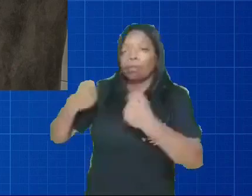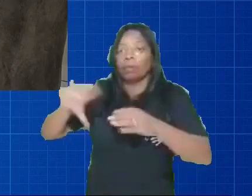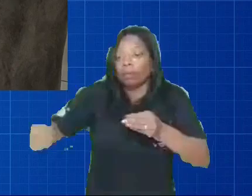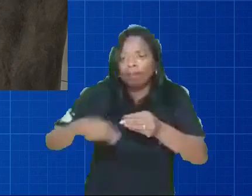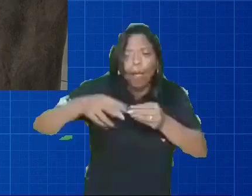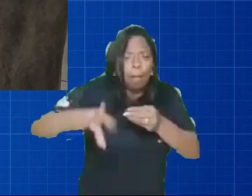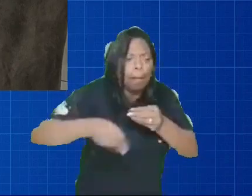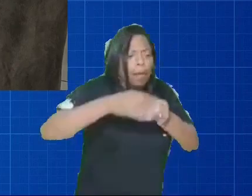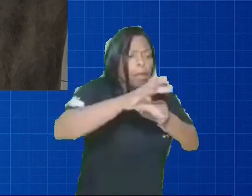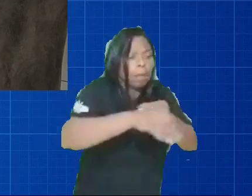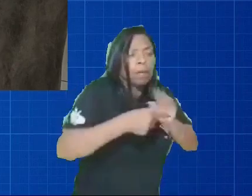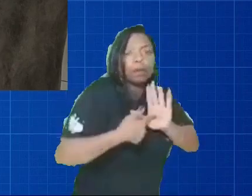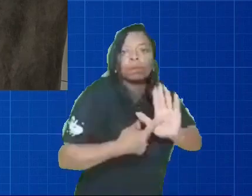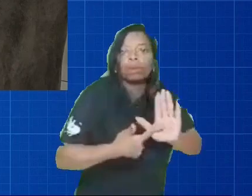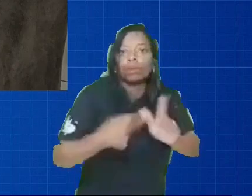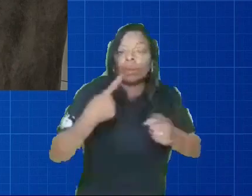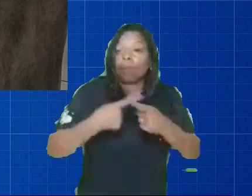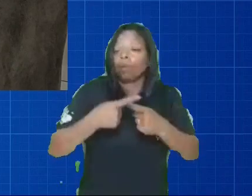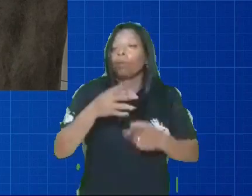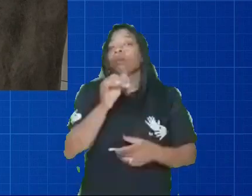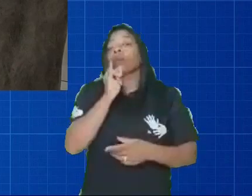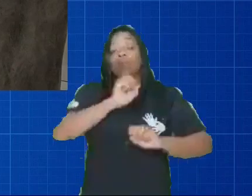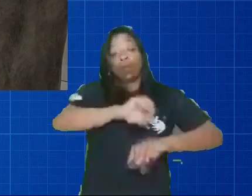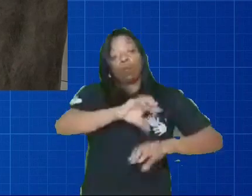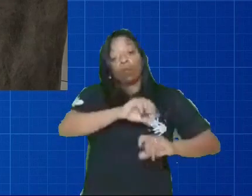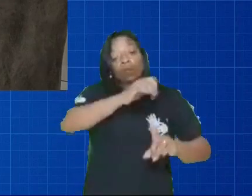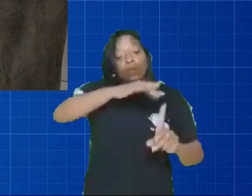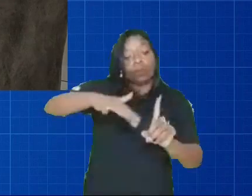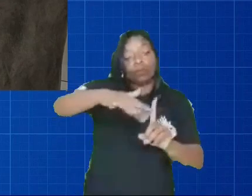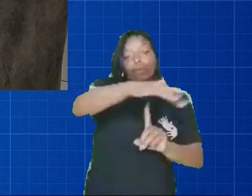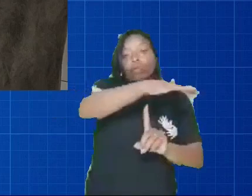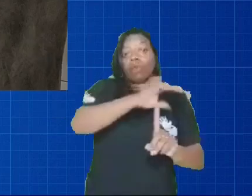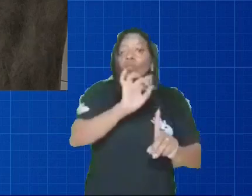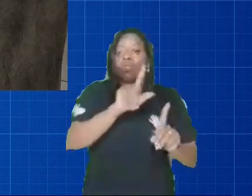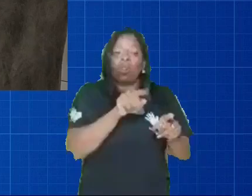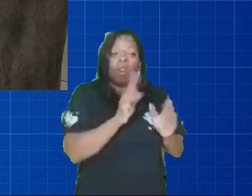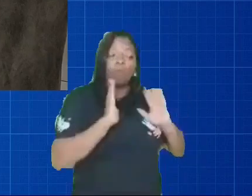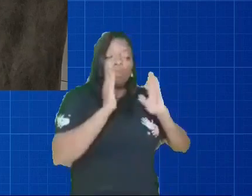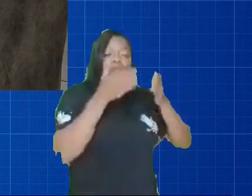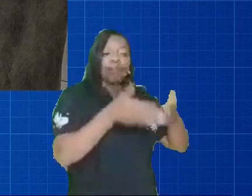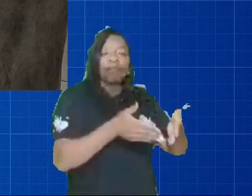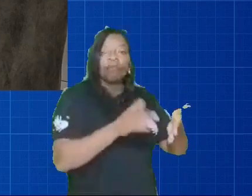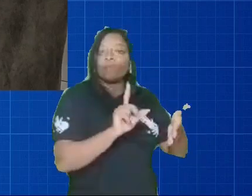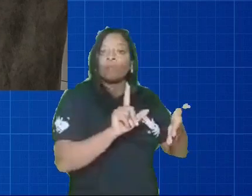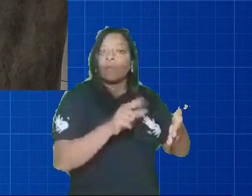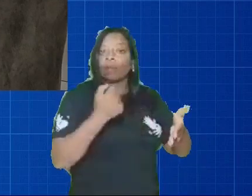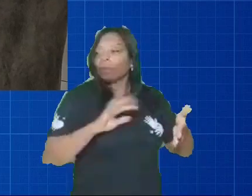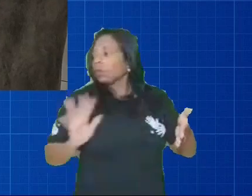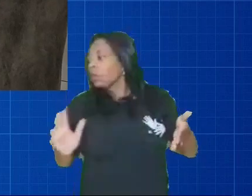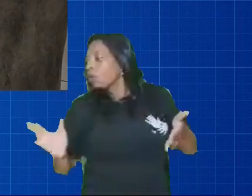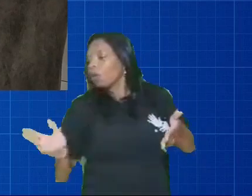gestão pública, tá, é visionário um gestor que traga como um processo